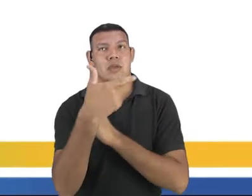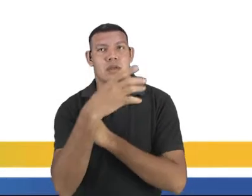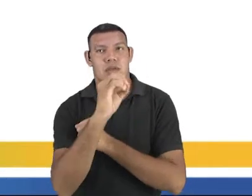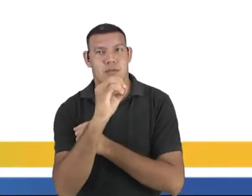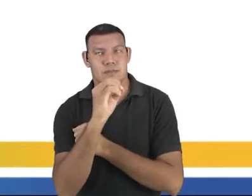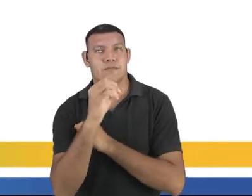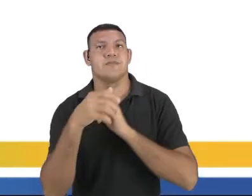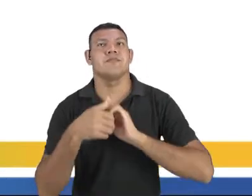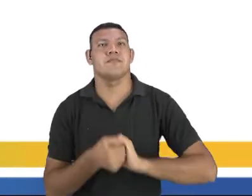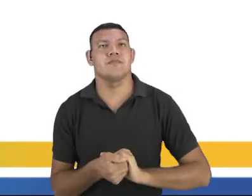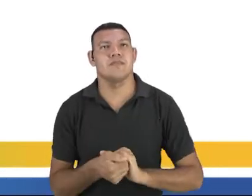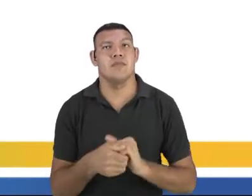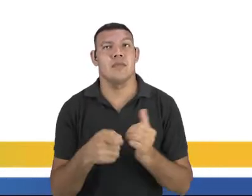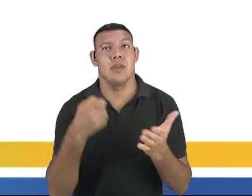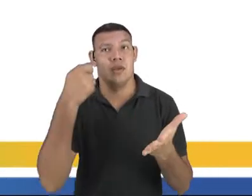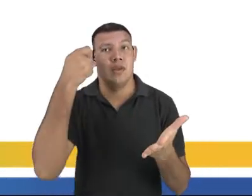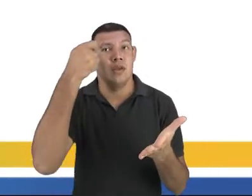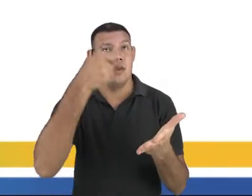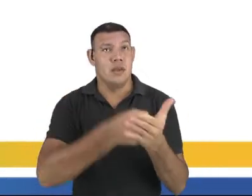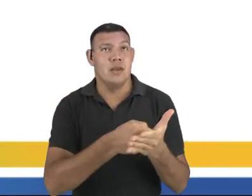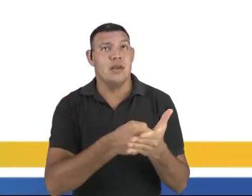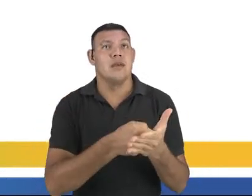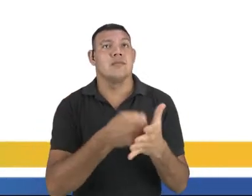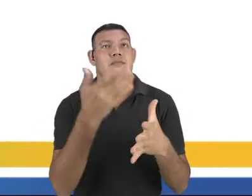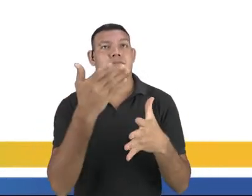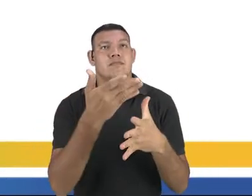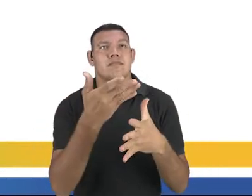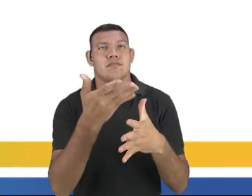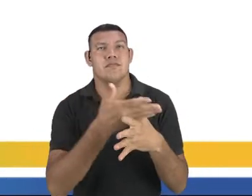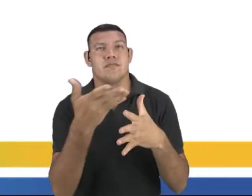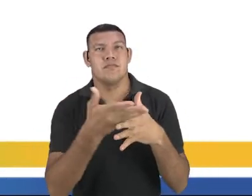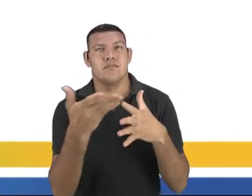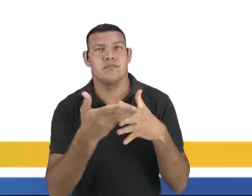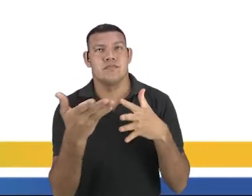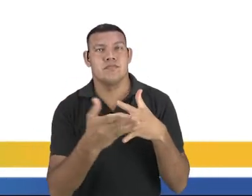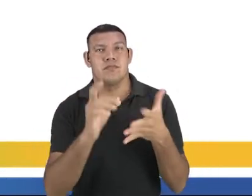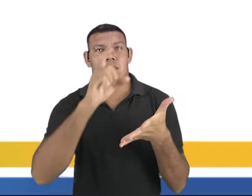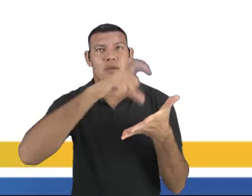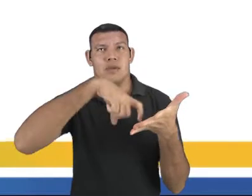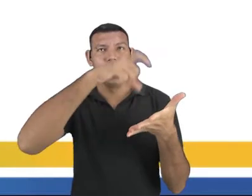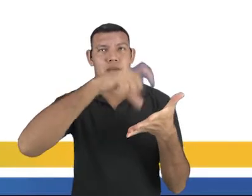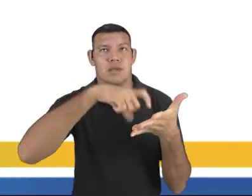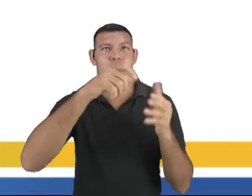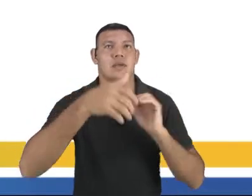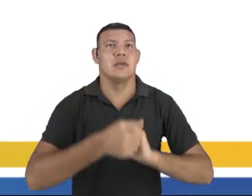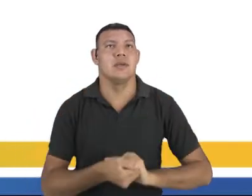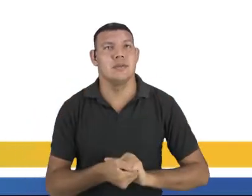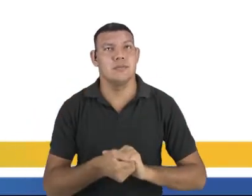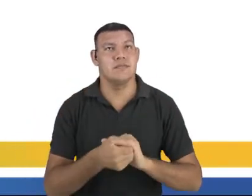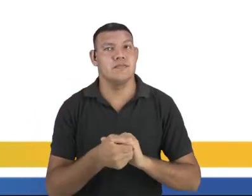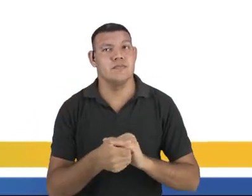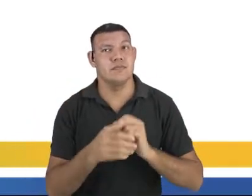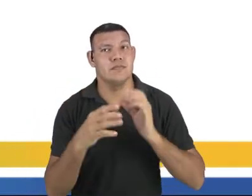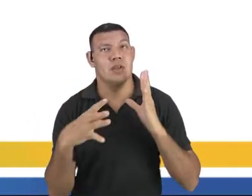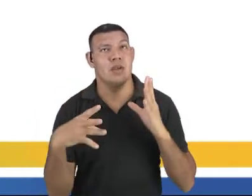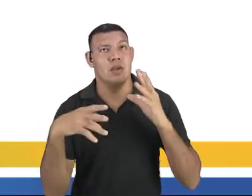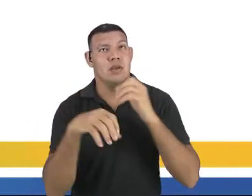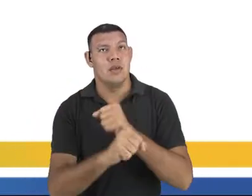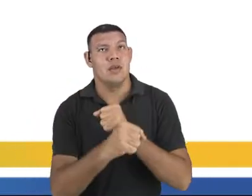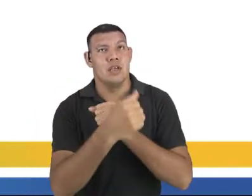teve que pagar no cartão de crédito por muitas lojas que aceitam cartões né r$ 164 no total